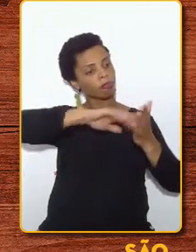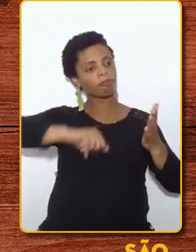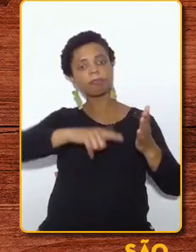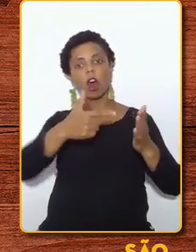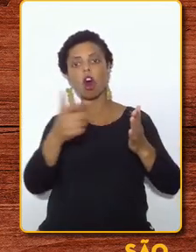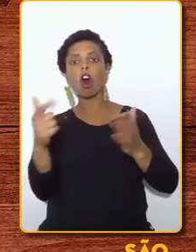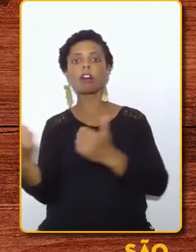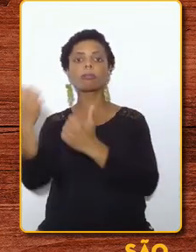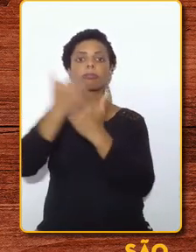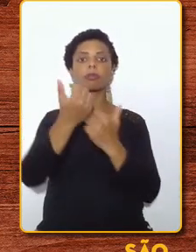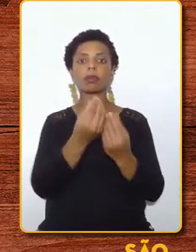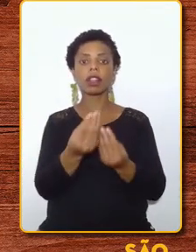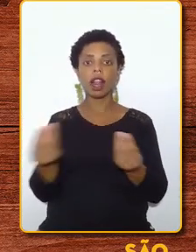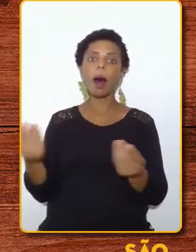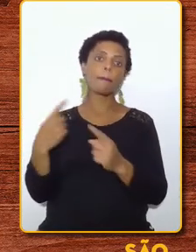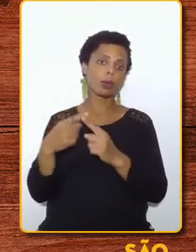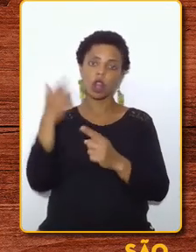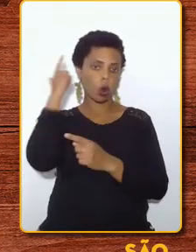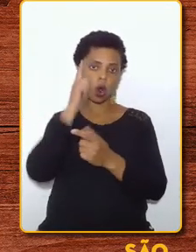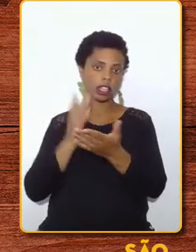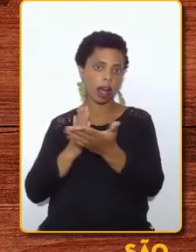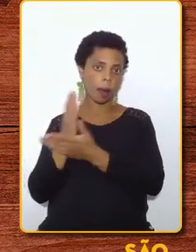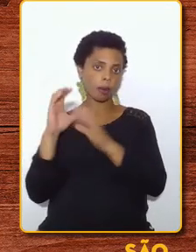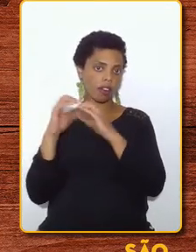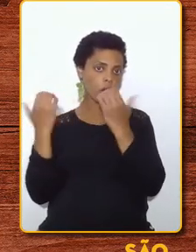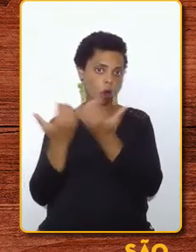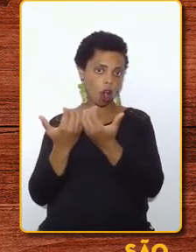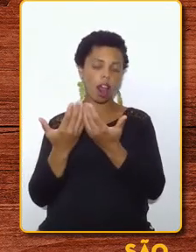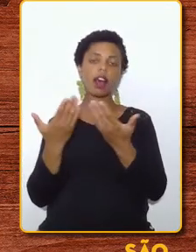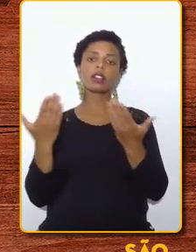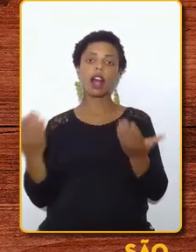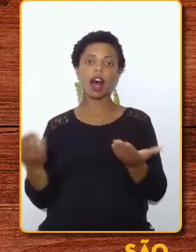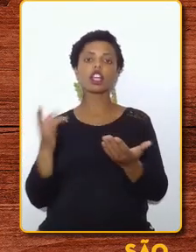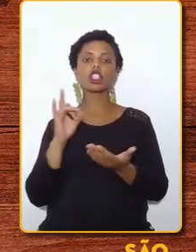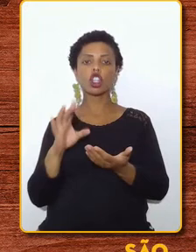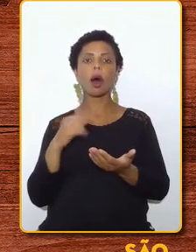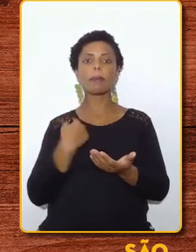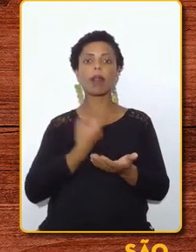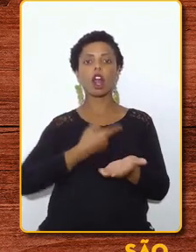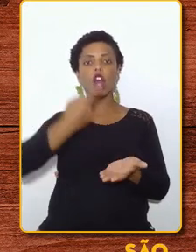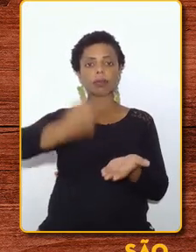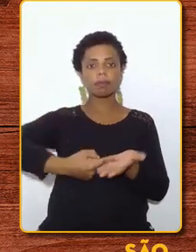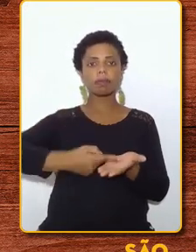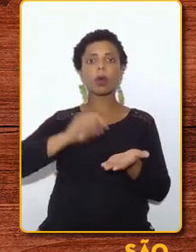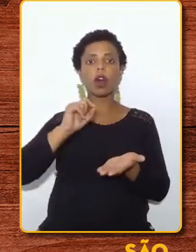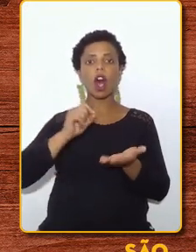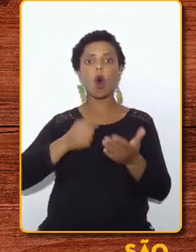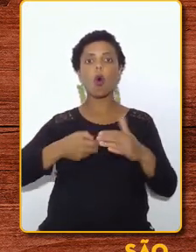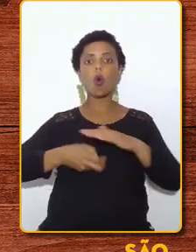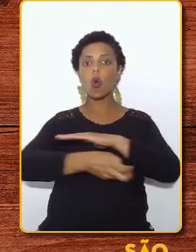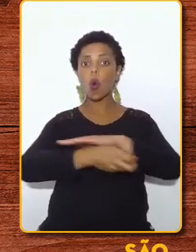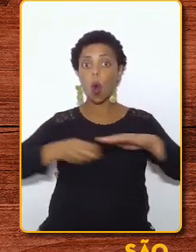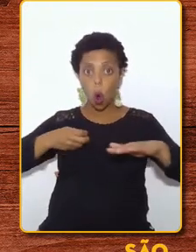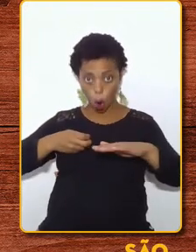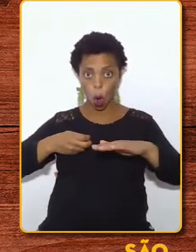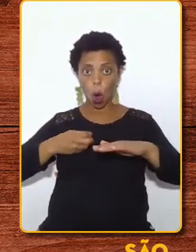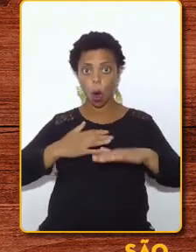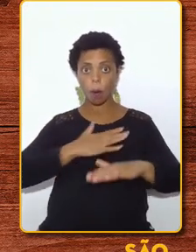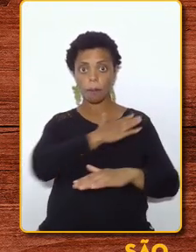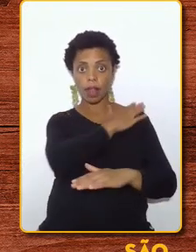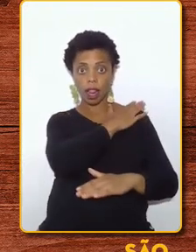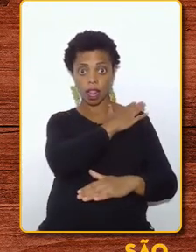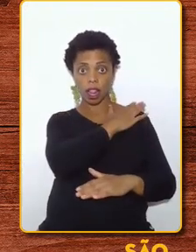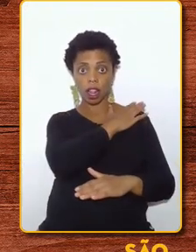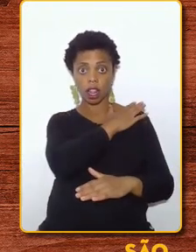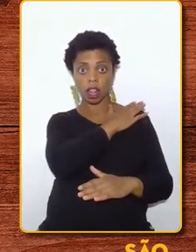não conseguia ser passado no Congresso. E aí, só para a gente marcar que o golpe militar foi dia 31 de março,